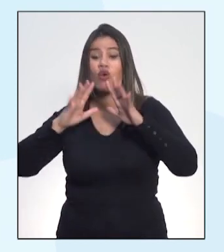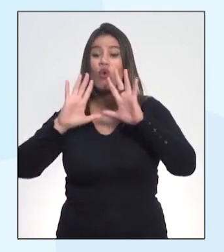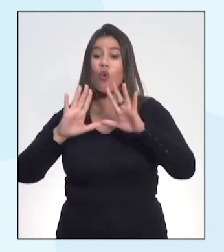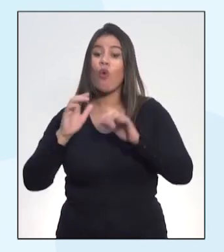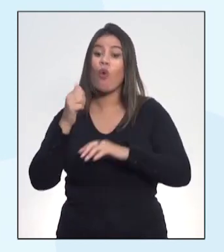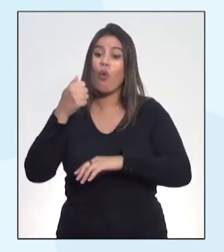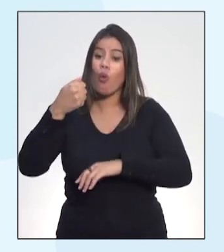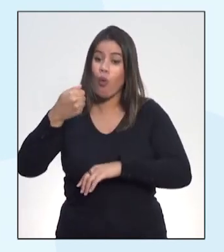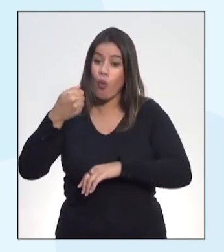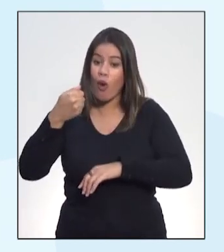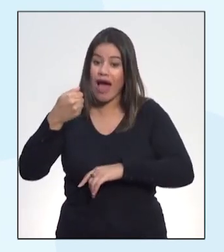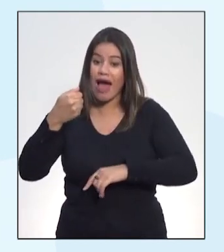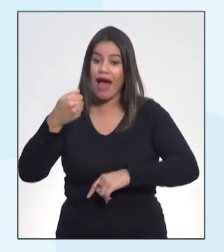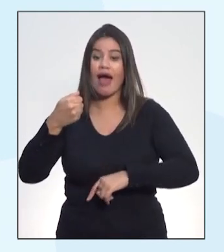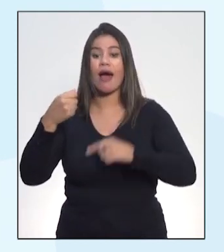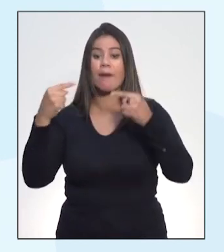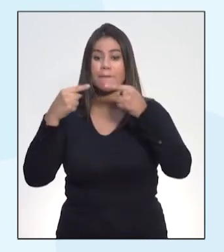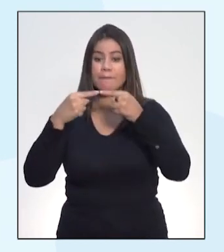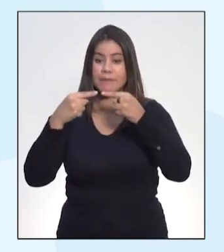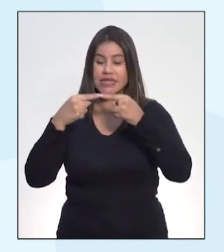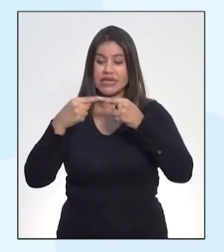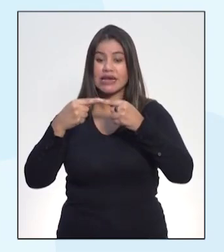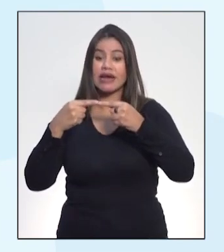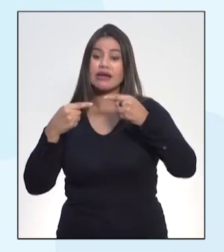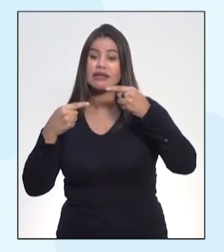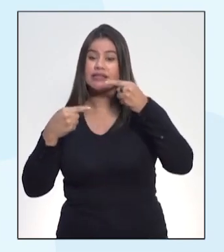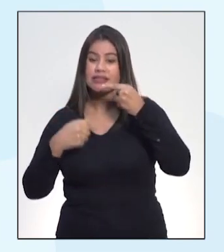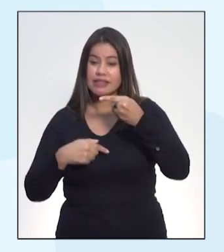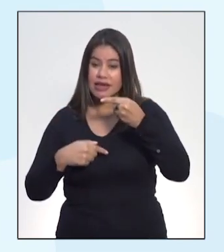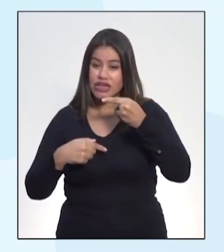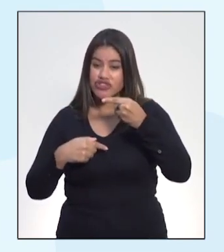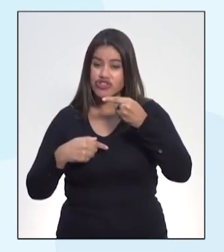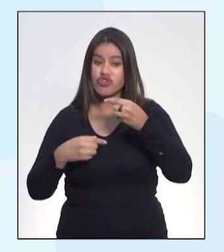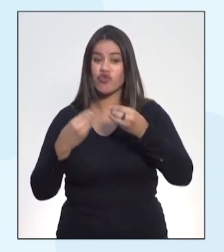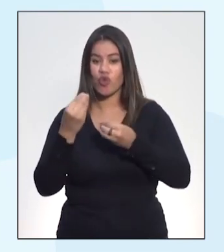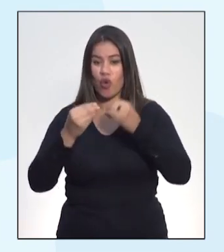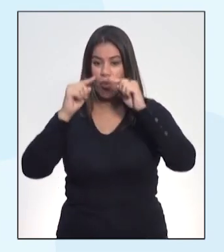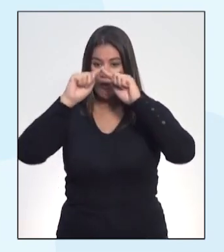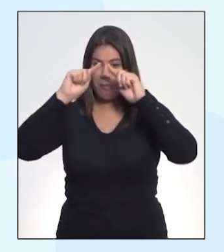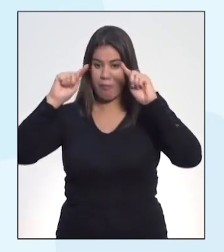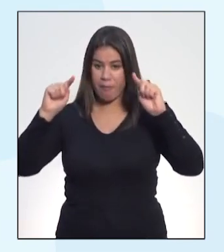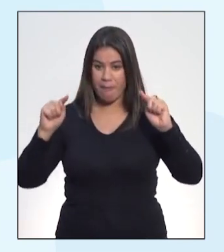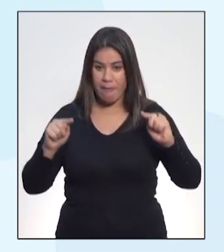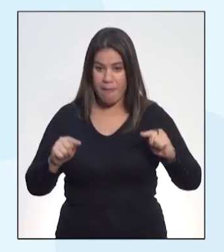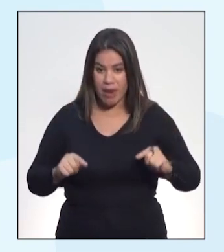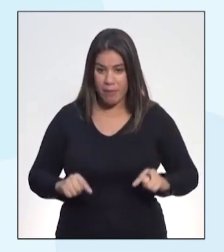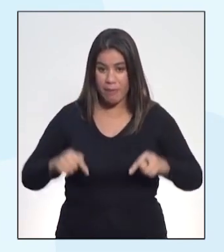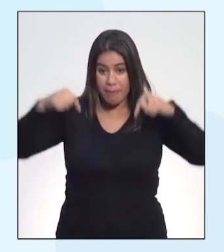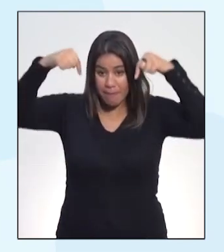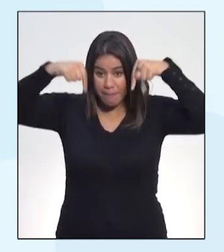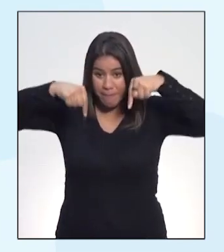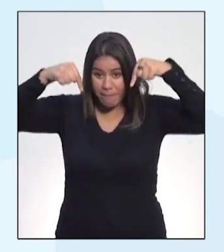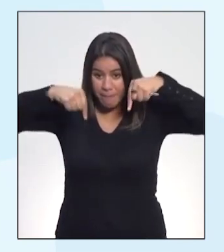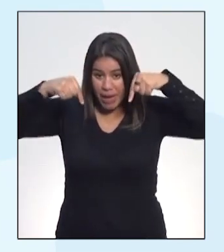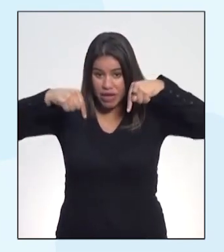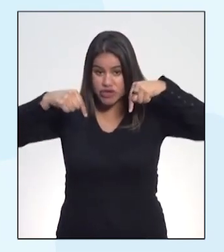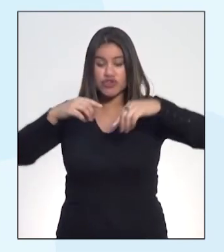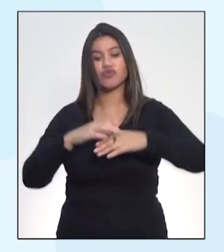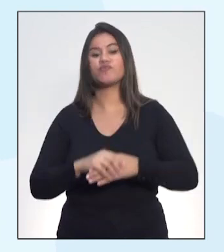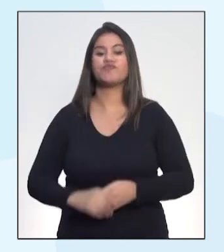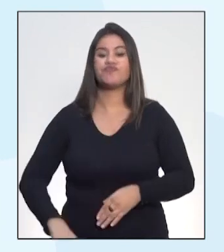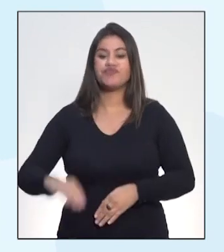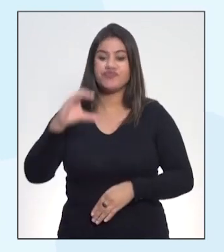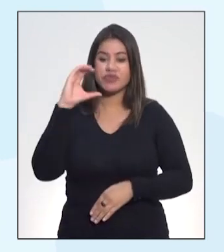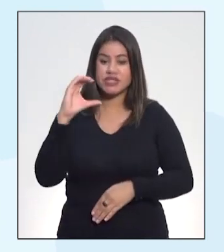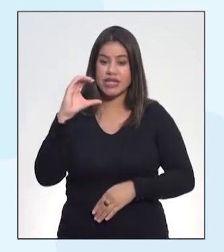A ser negativo, o coeficiente A ser negativo, com cavidade voltada para baixo. Coeficiente C ser nulo,